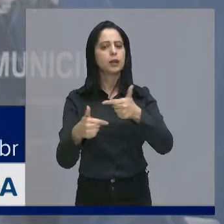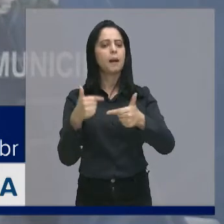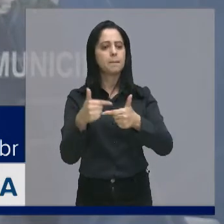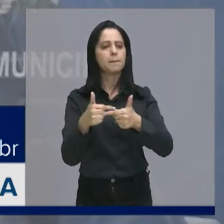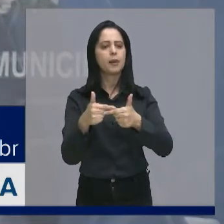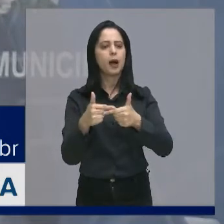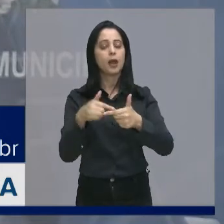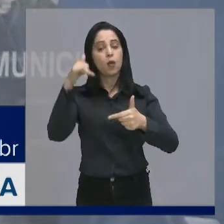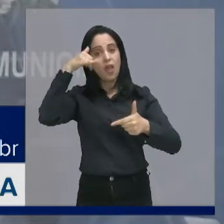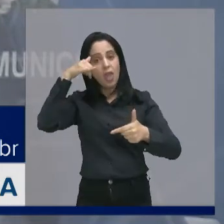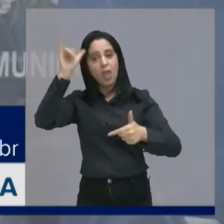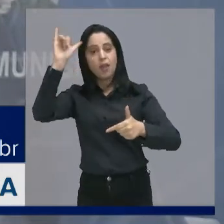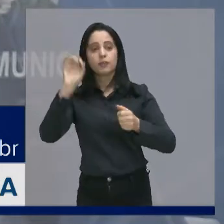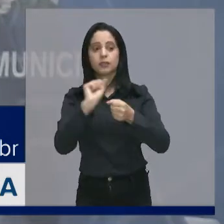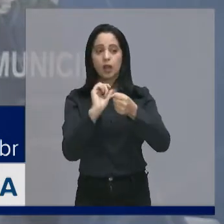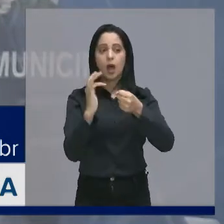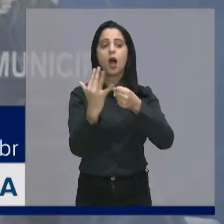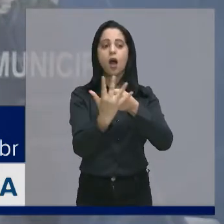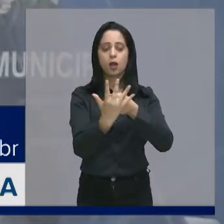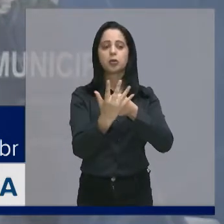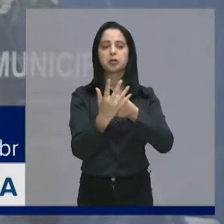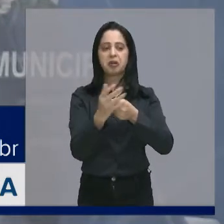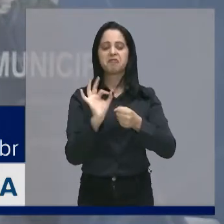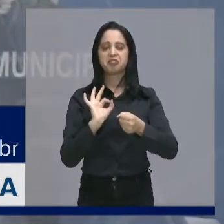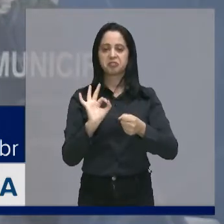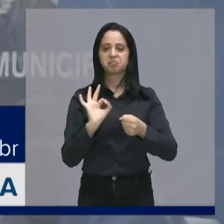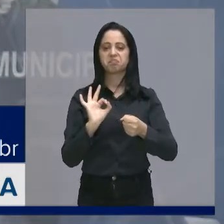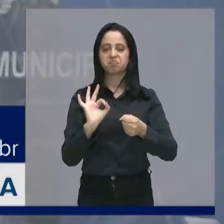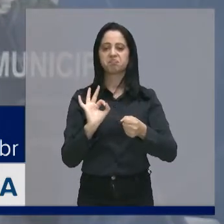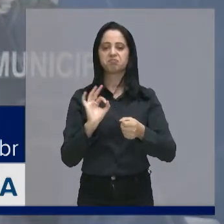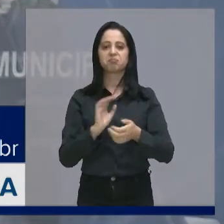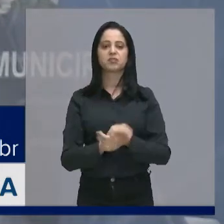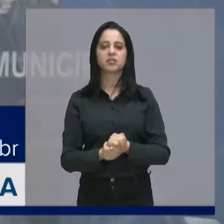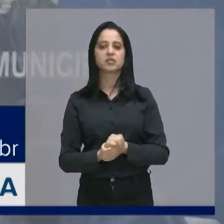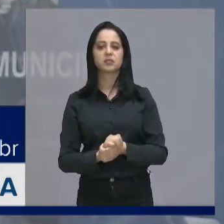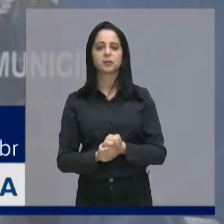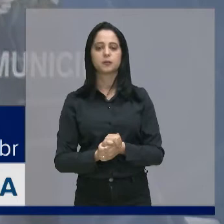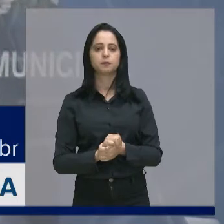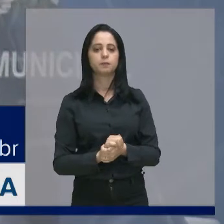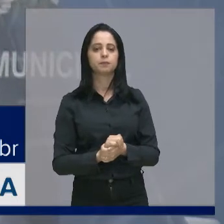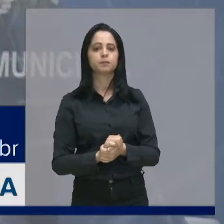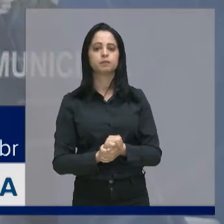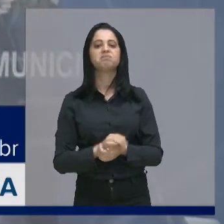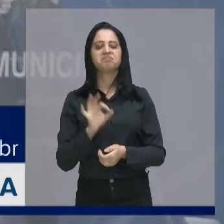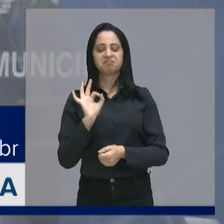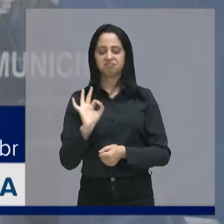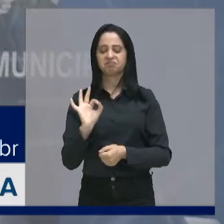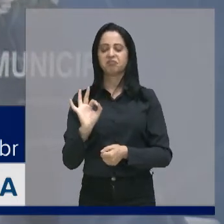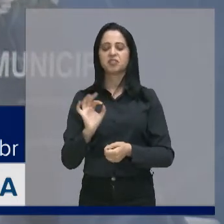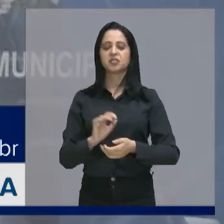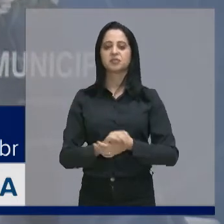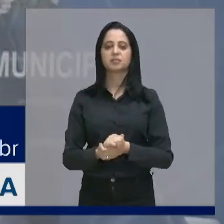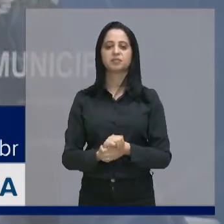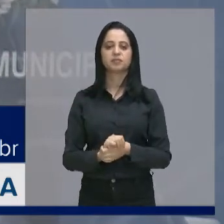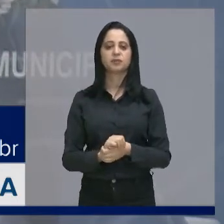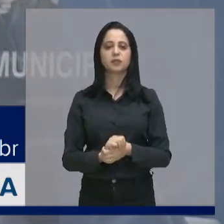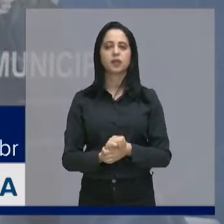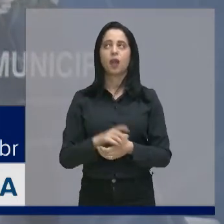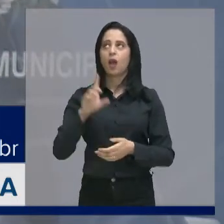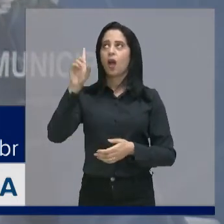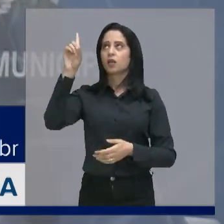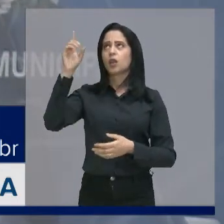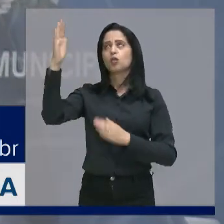prevenção que essa pandemia ela possa se disseminar dentro das escolas, ela tem sido muito bem feita. Se Deus